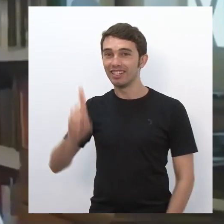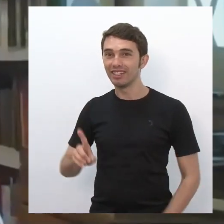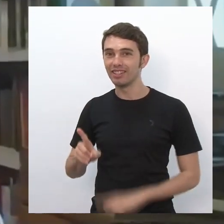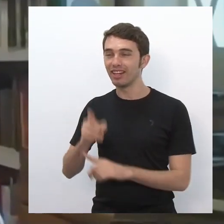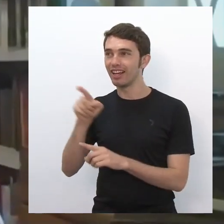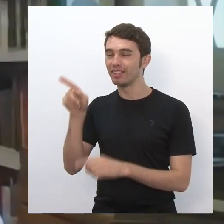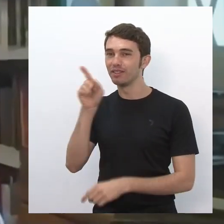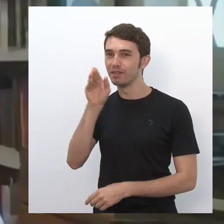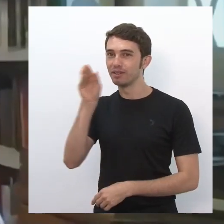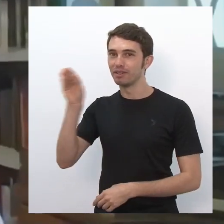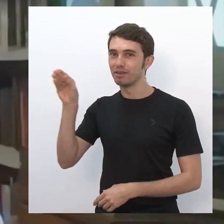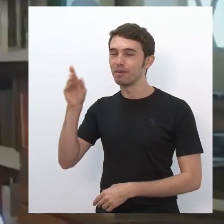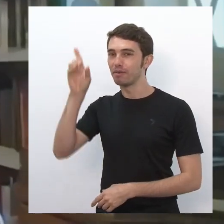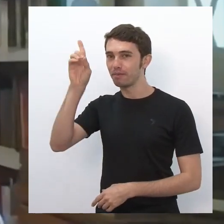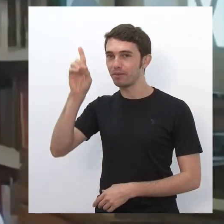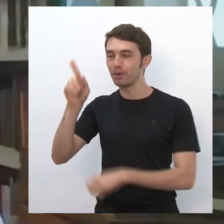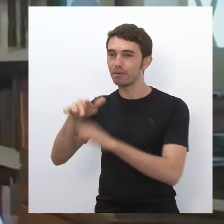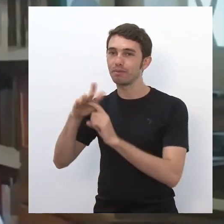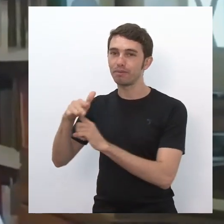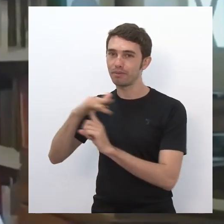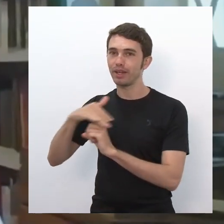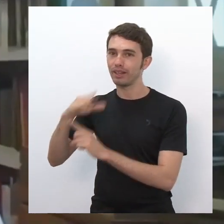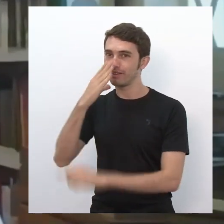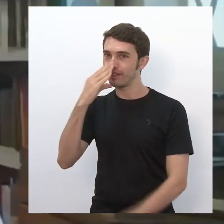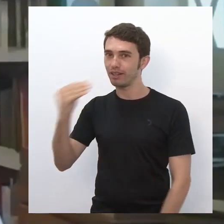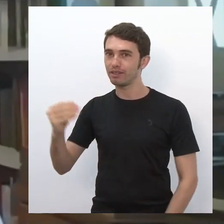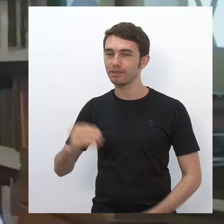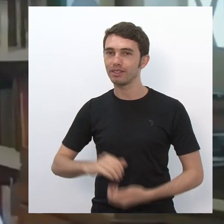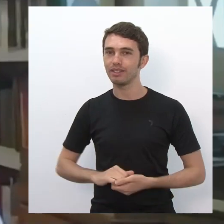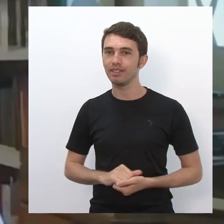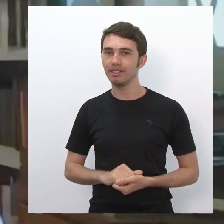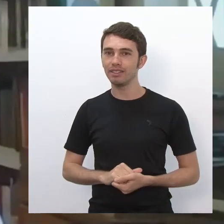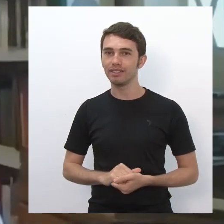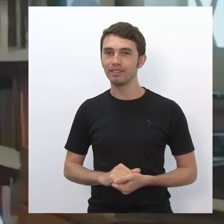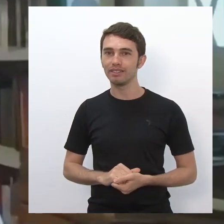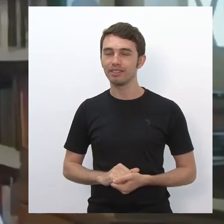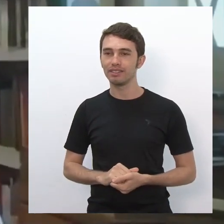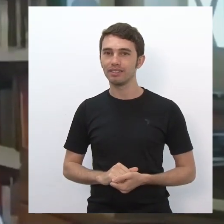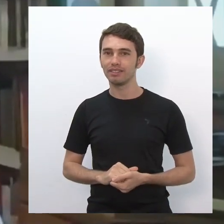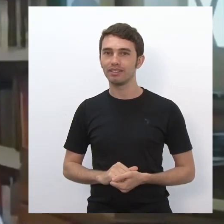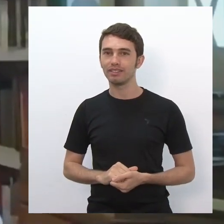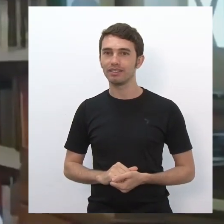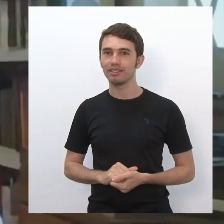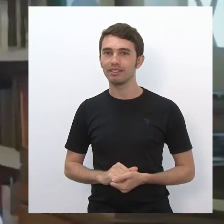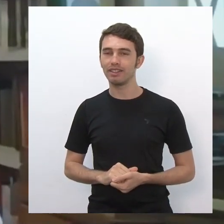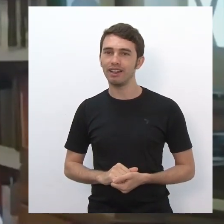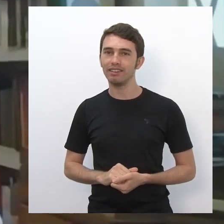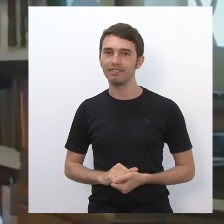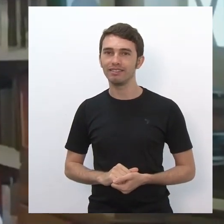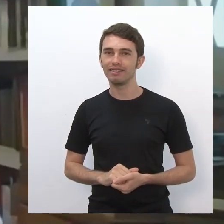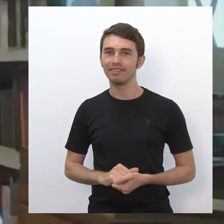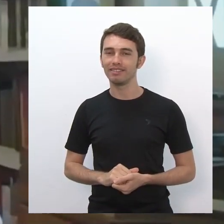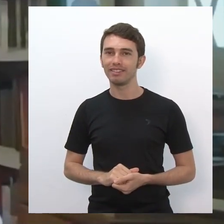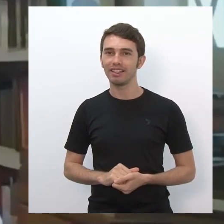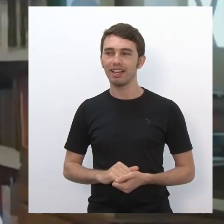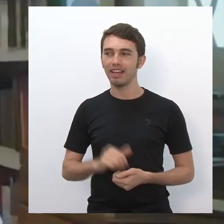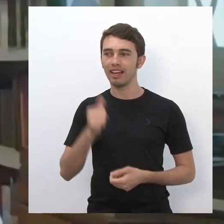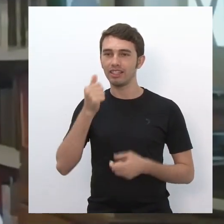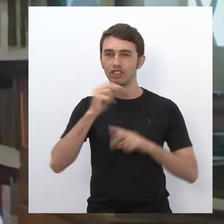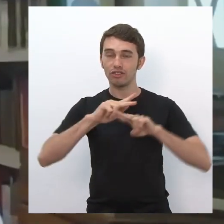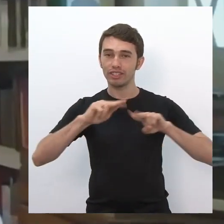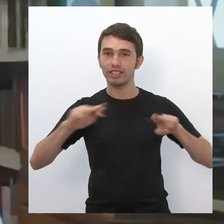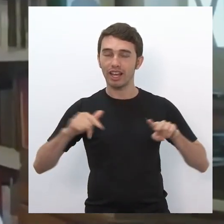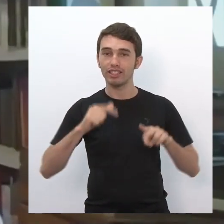Vila Lobos, né? E o segundo grande motivo foi a diversidade de ações